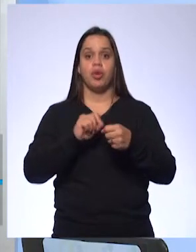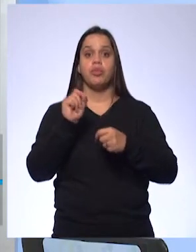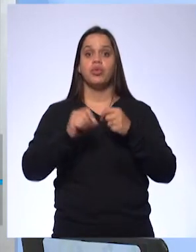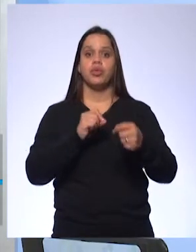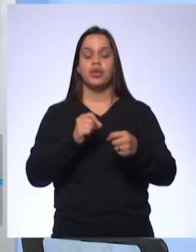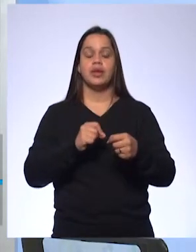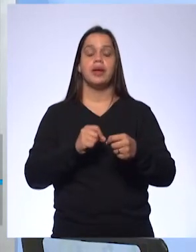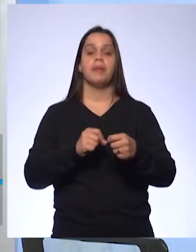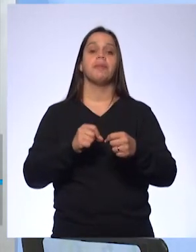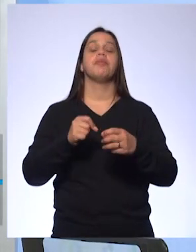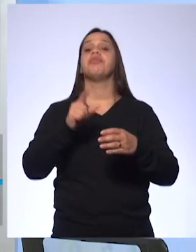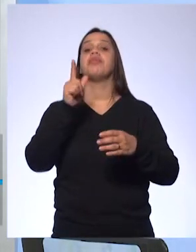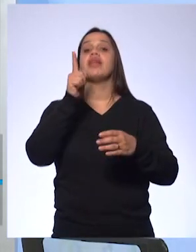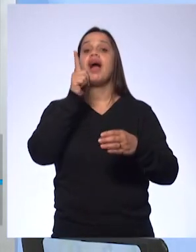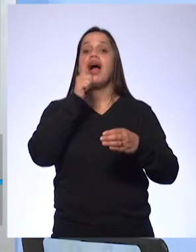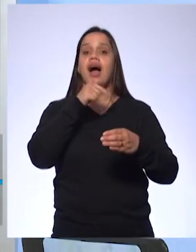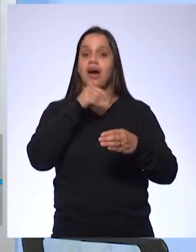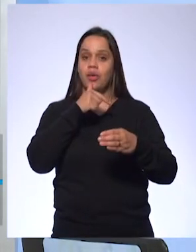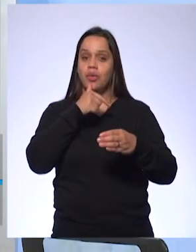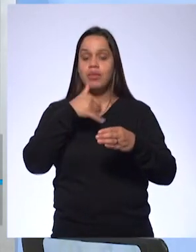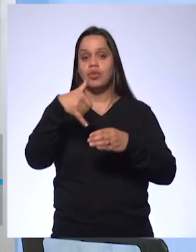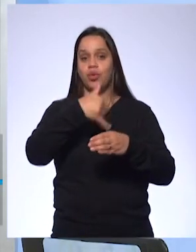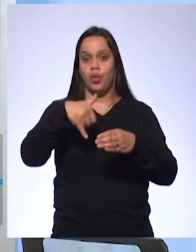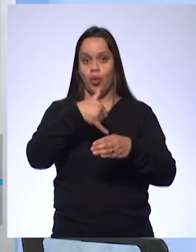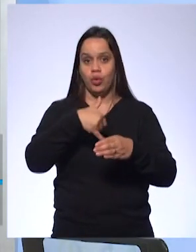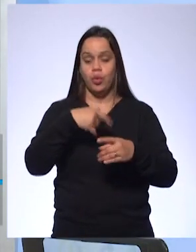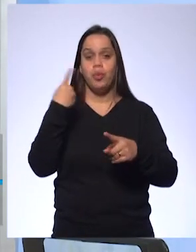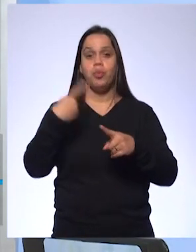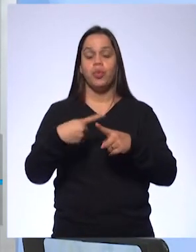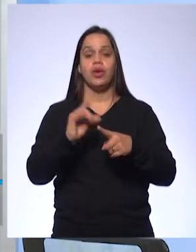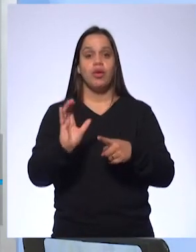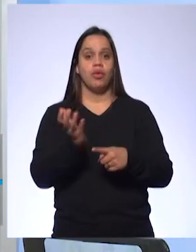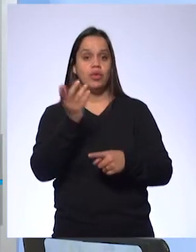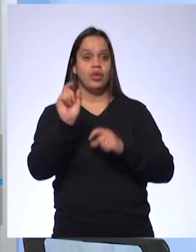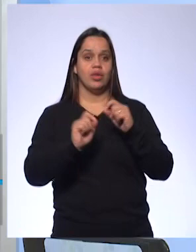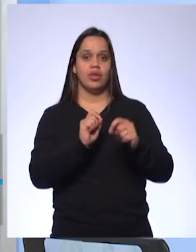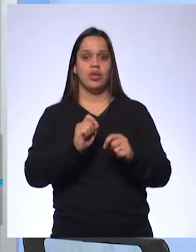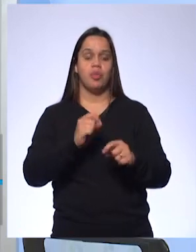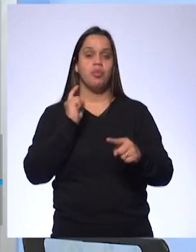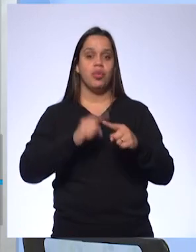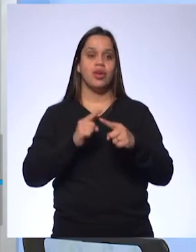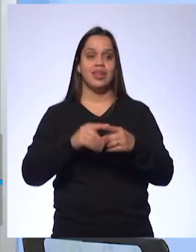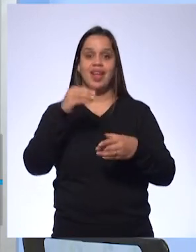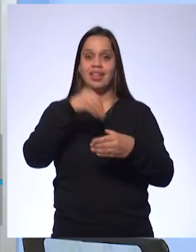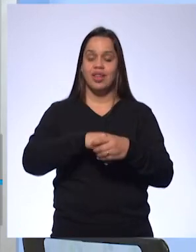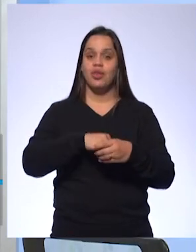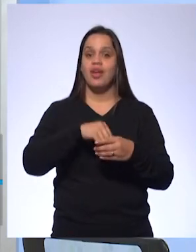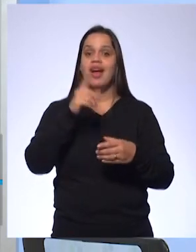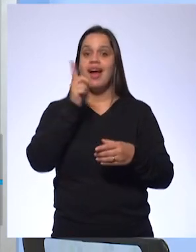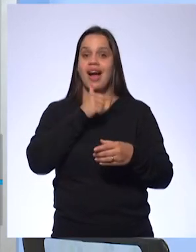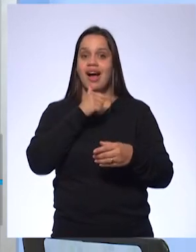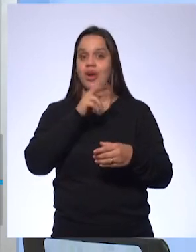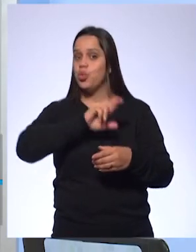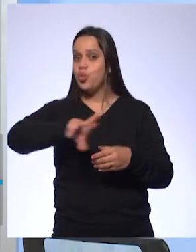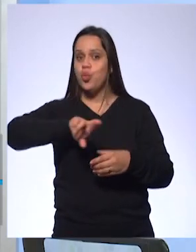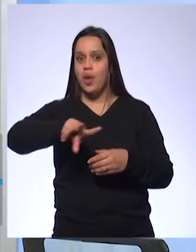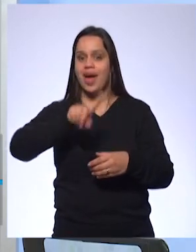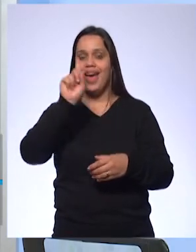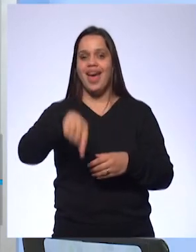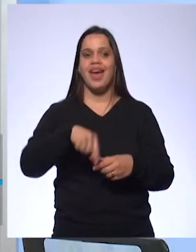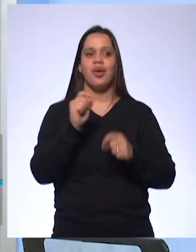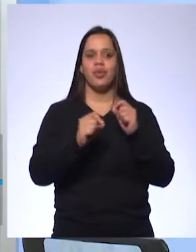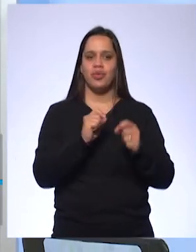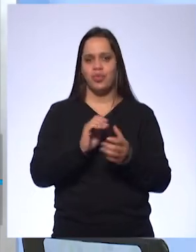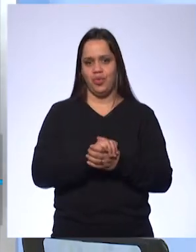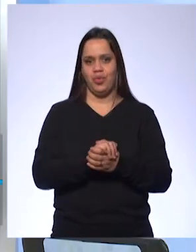bom? Isso acontece porque aquilo que está ali não é água, já é uma mistura de água